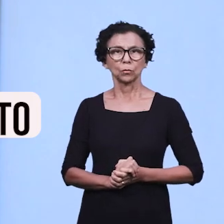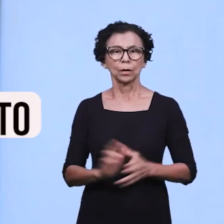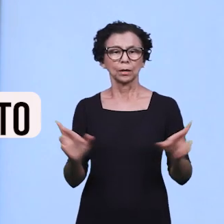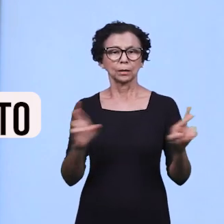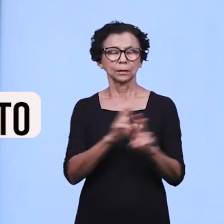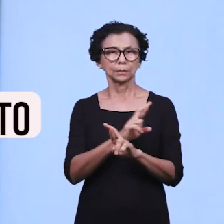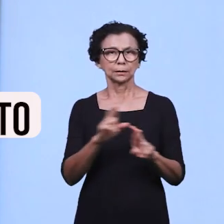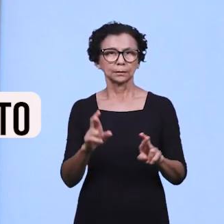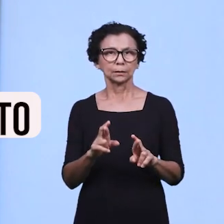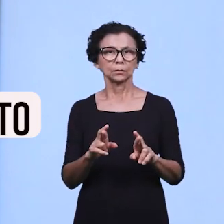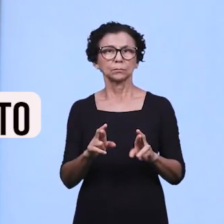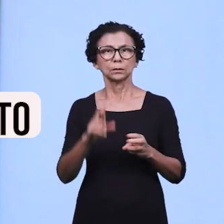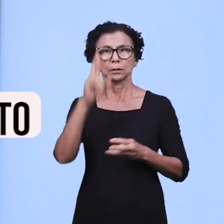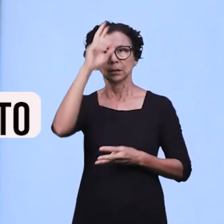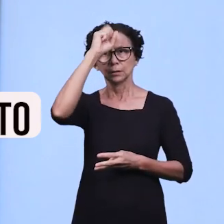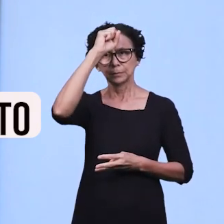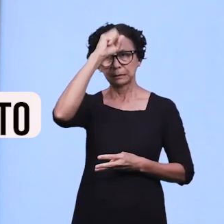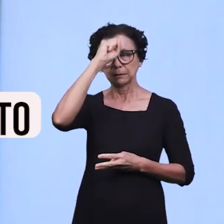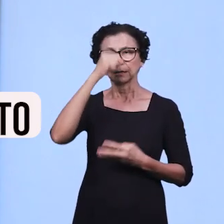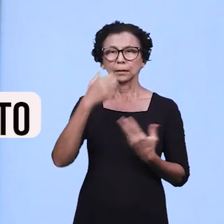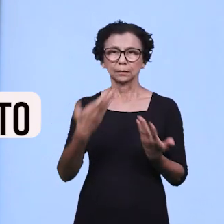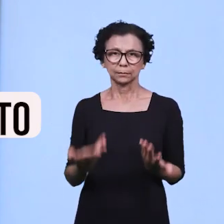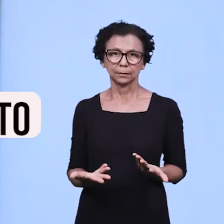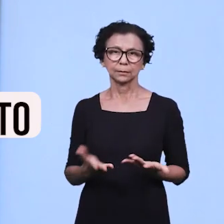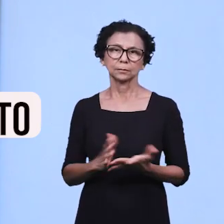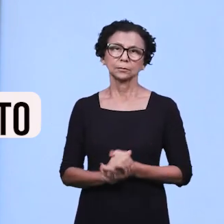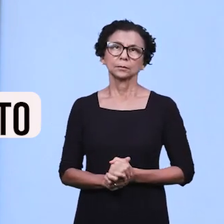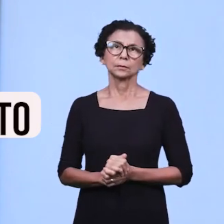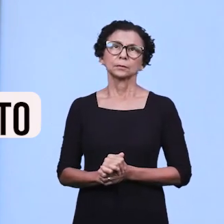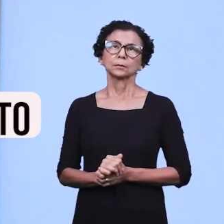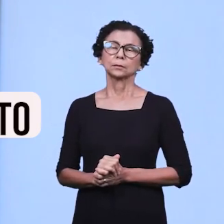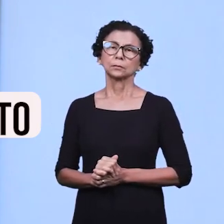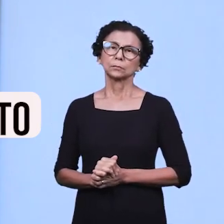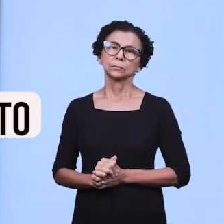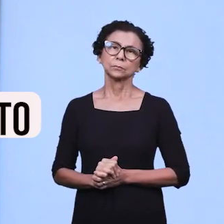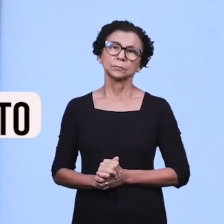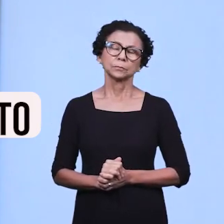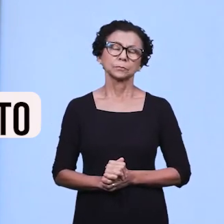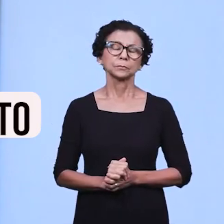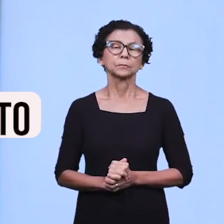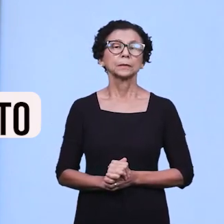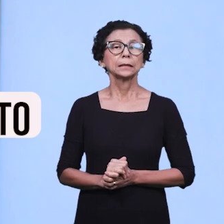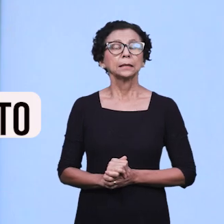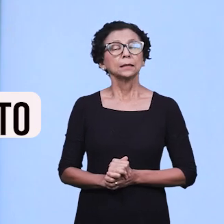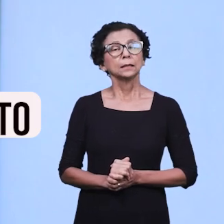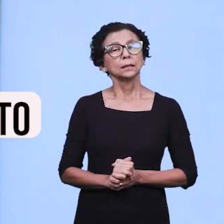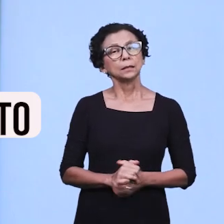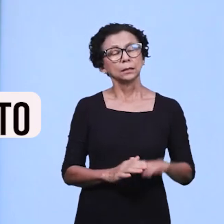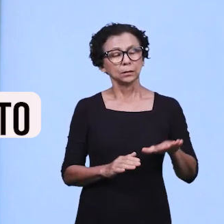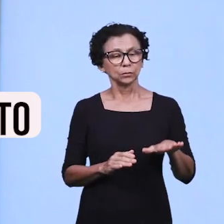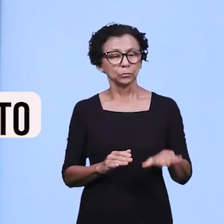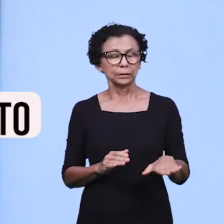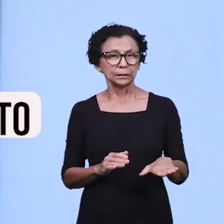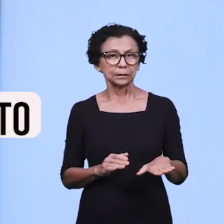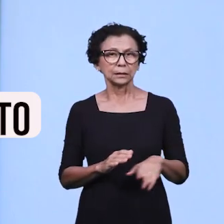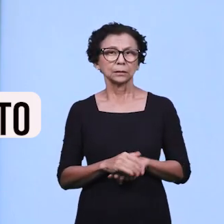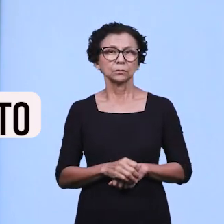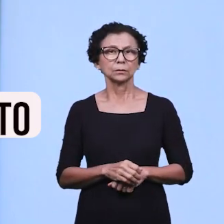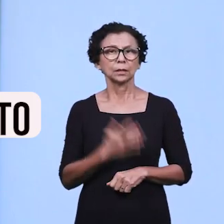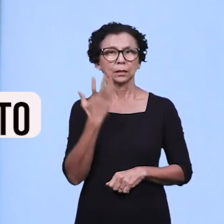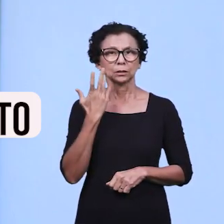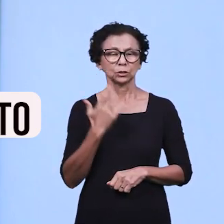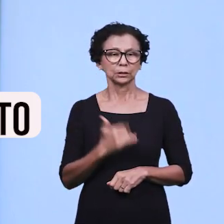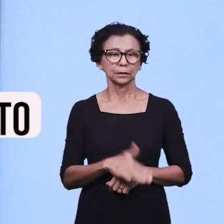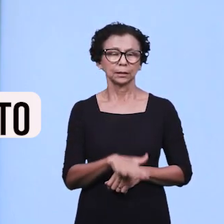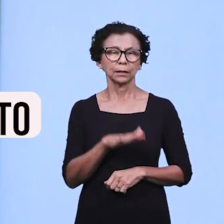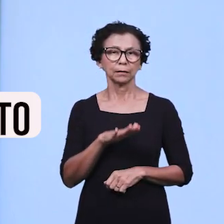aprender. Isso já estamos num progresso bem avançado. Na educação infantil, nos anos iniciais, isso já acontece com